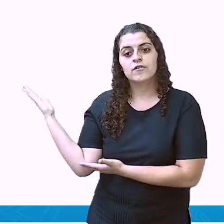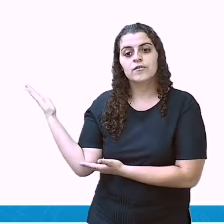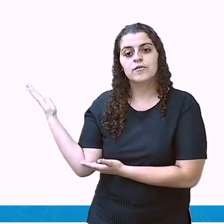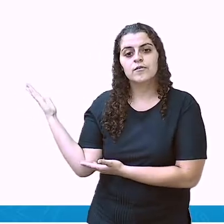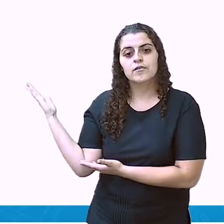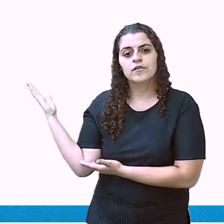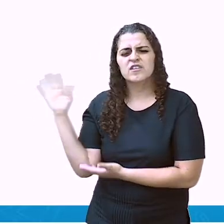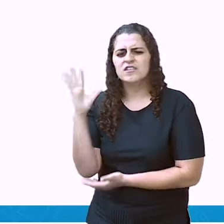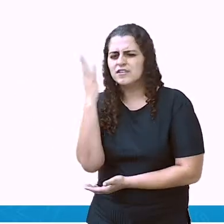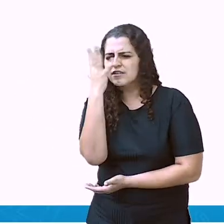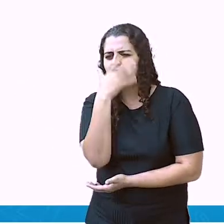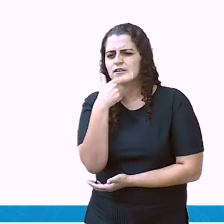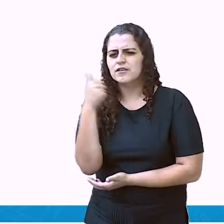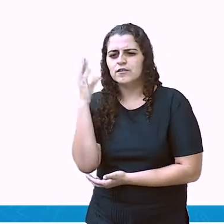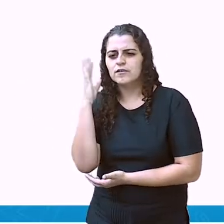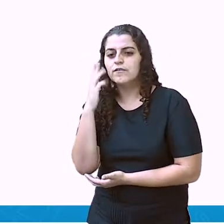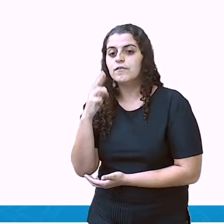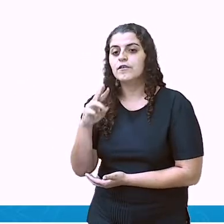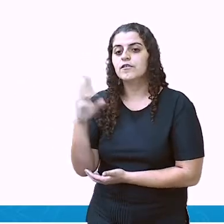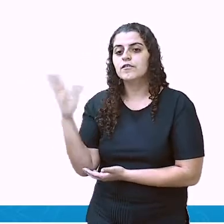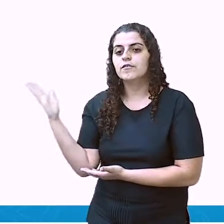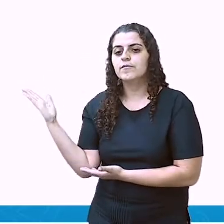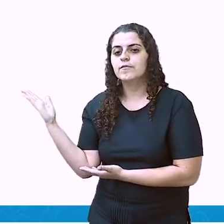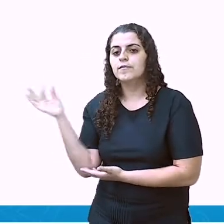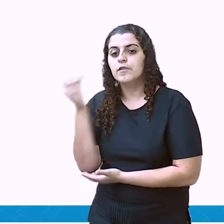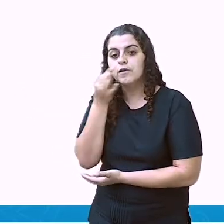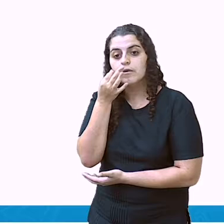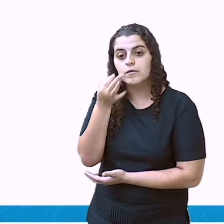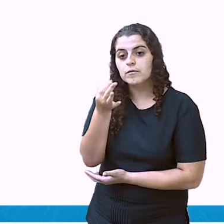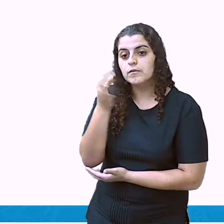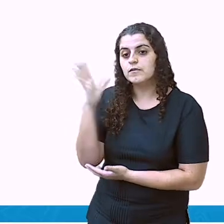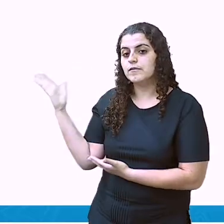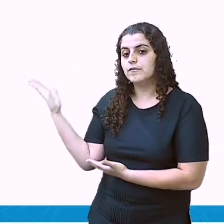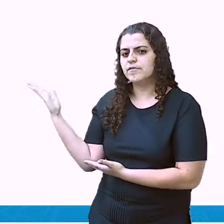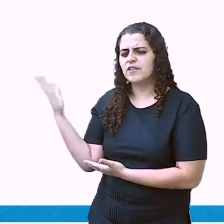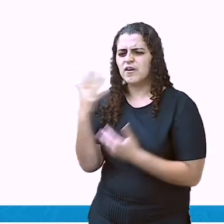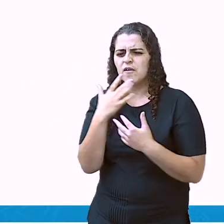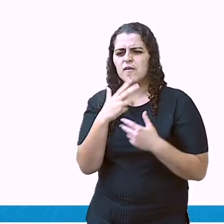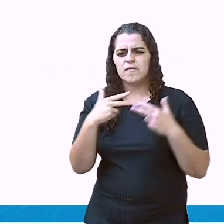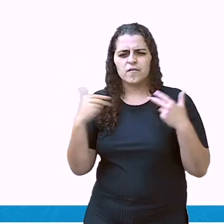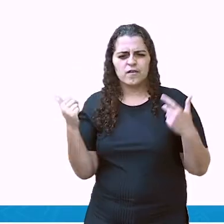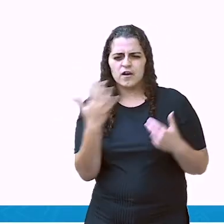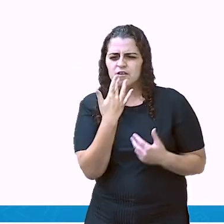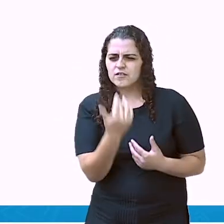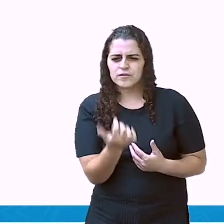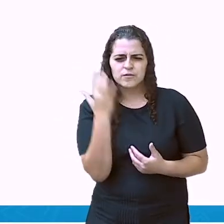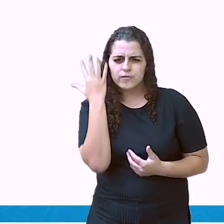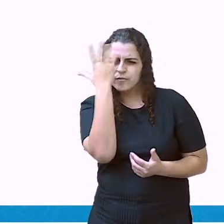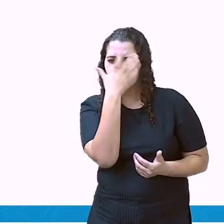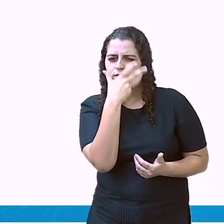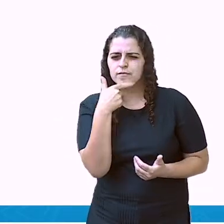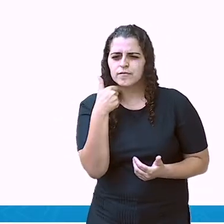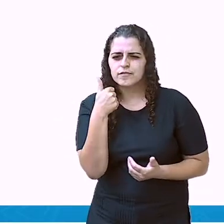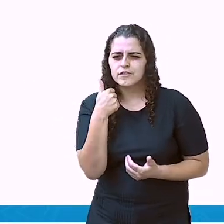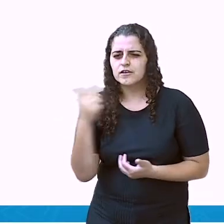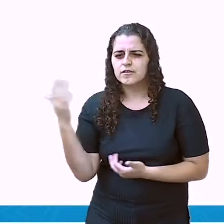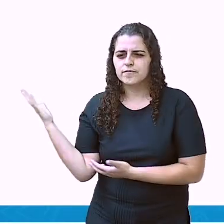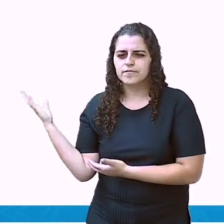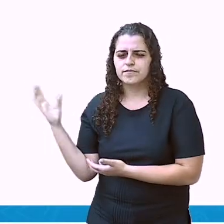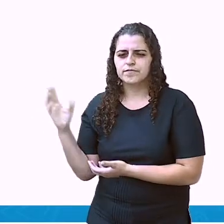lindo! Prestem atenção, um mapa muito colorido, não é? Olha só,